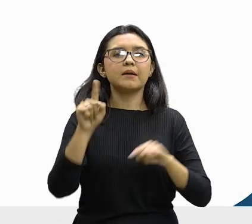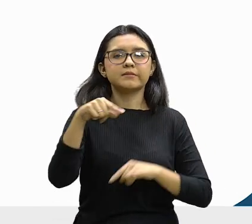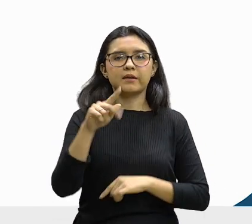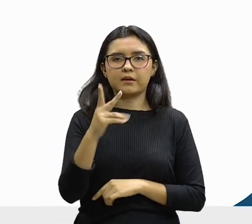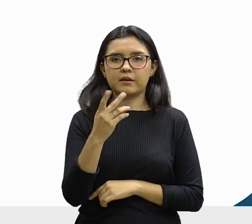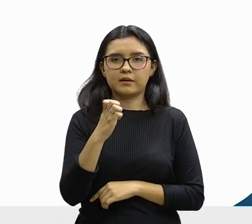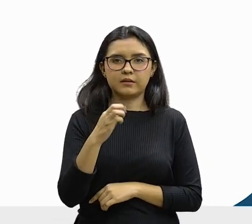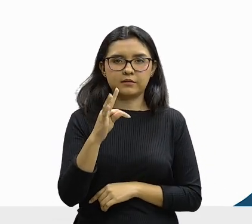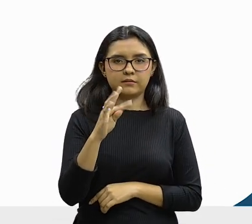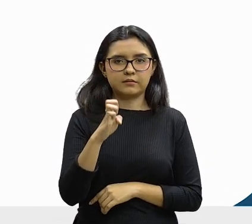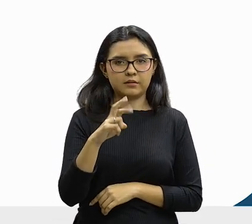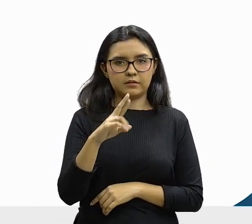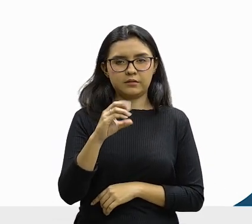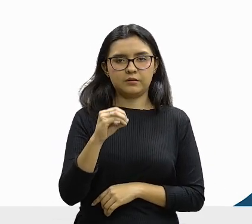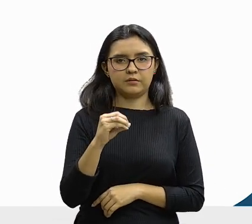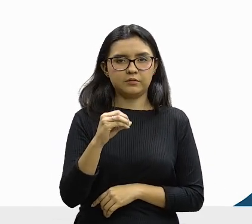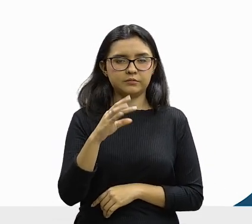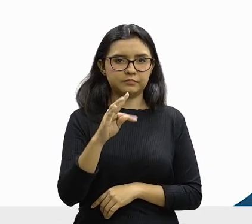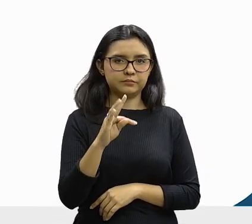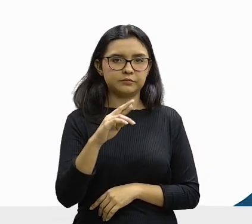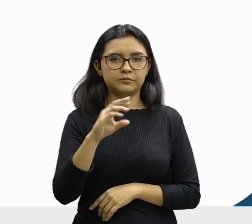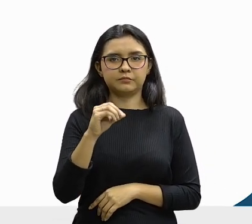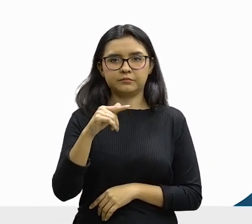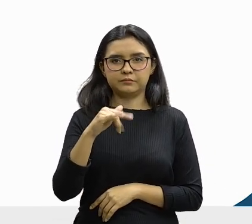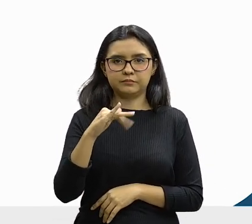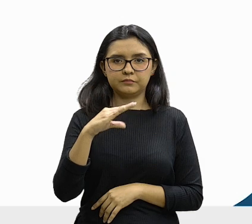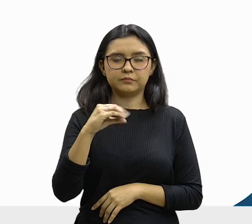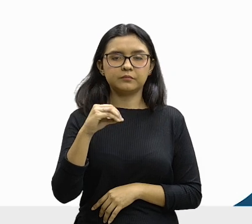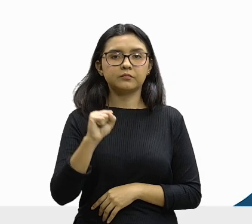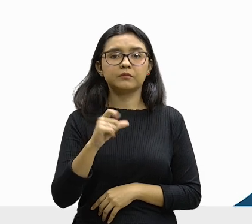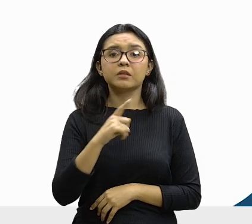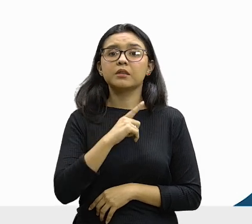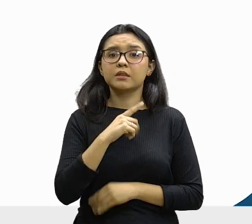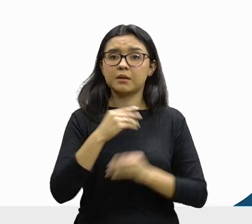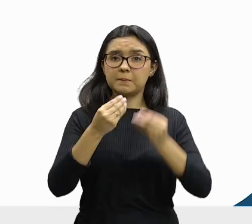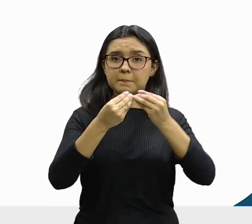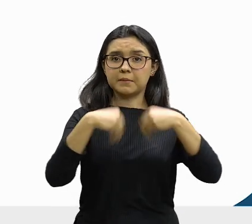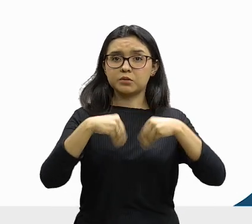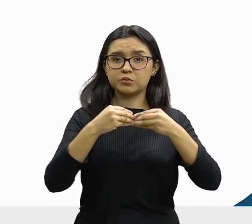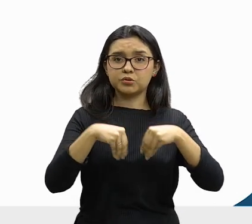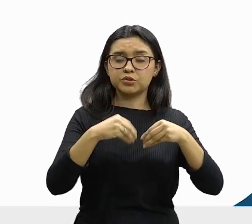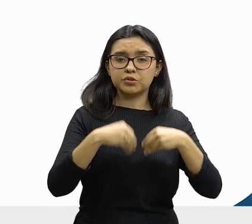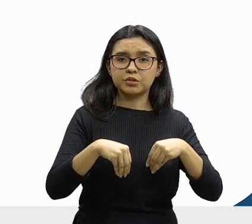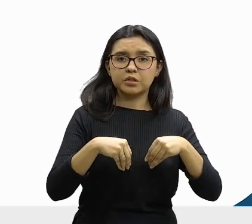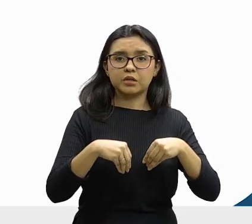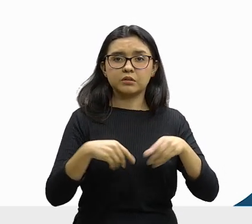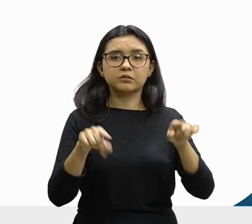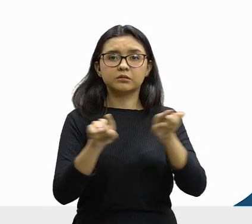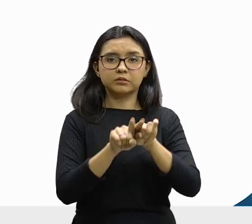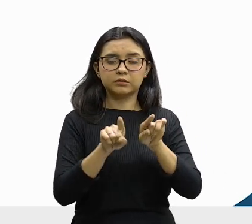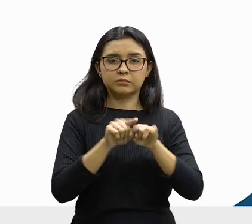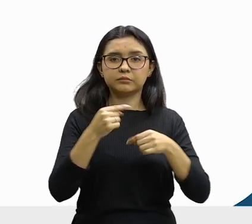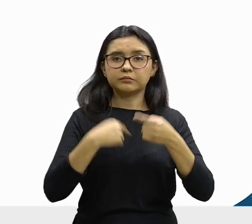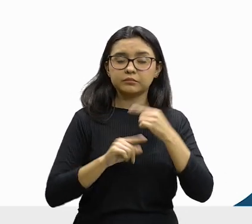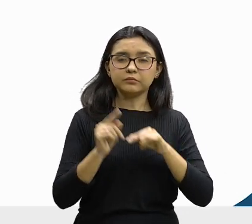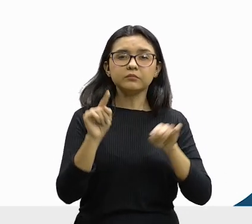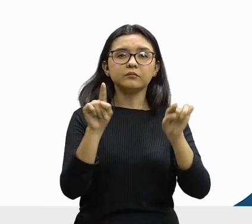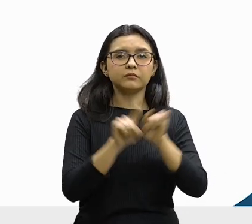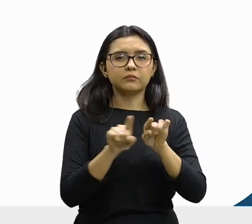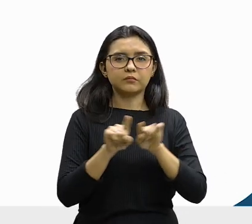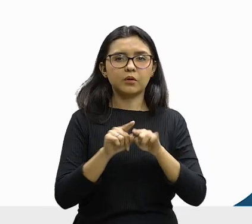heterotróficos, certo? Essa bactéria, ela causa lesões nos nervos sensitivos e causa, dentre